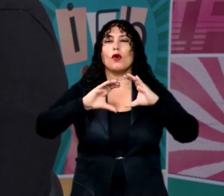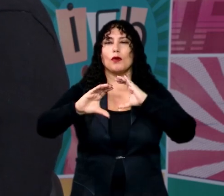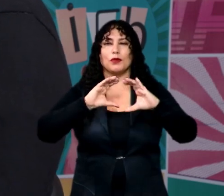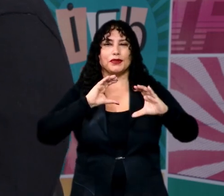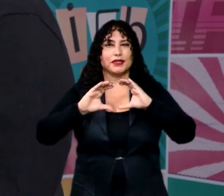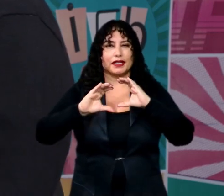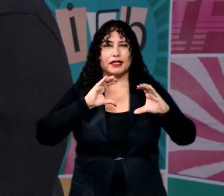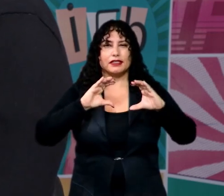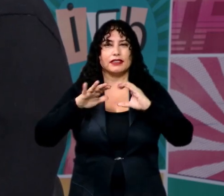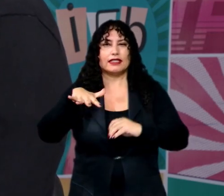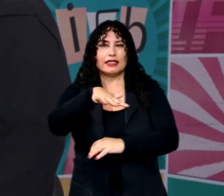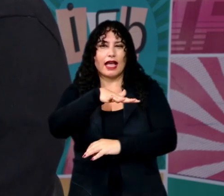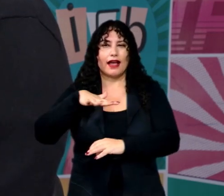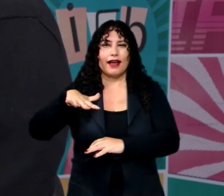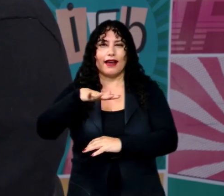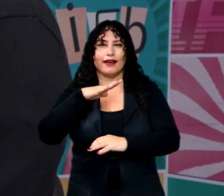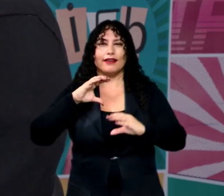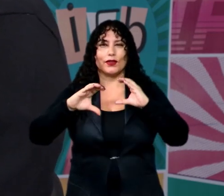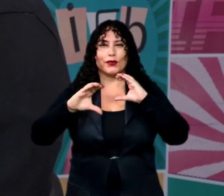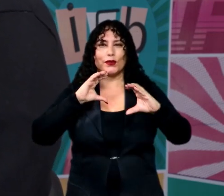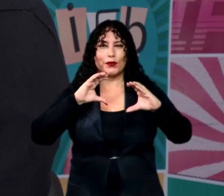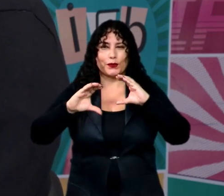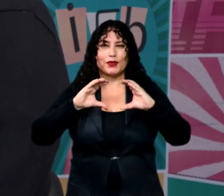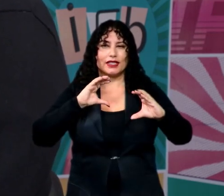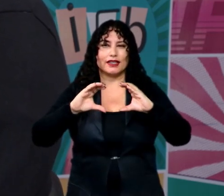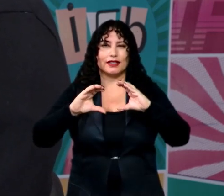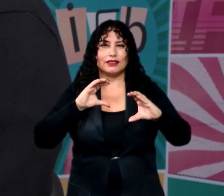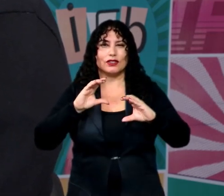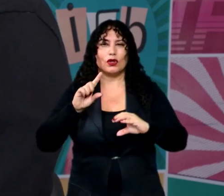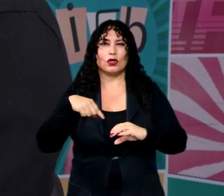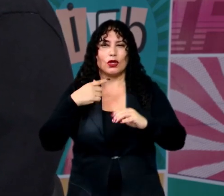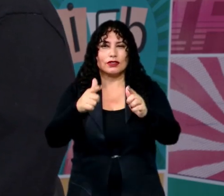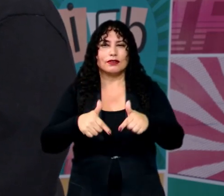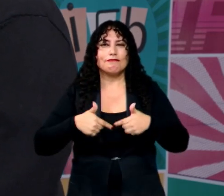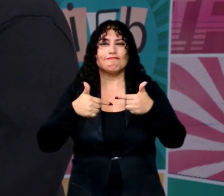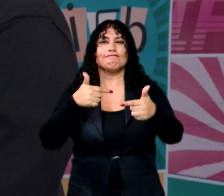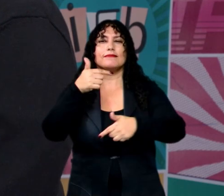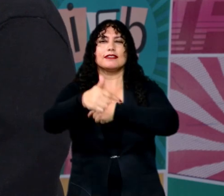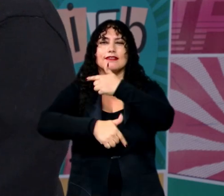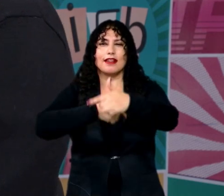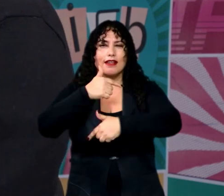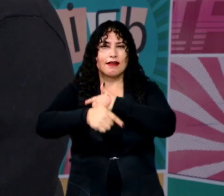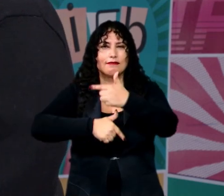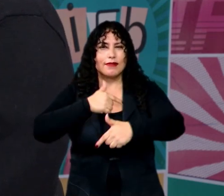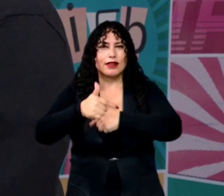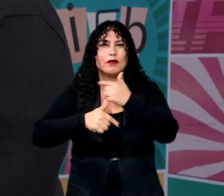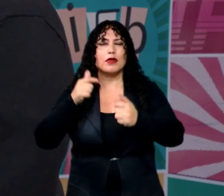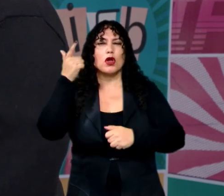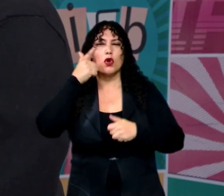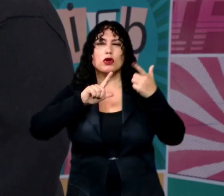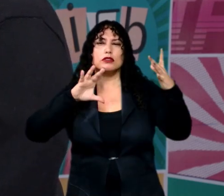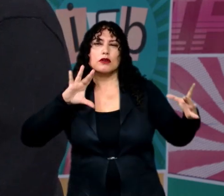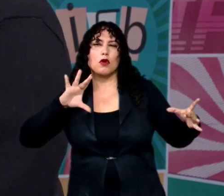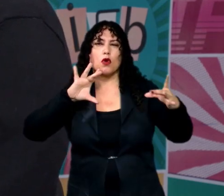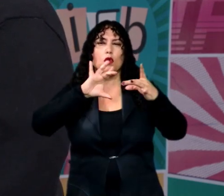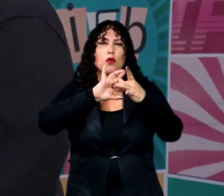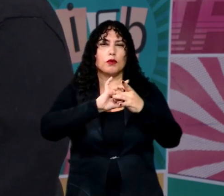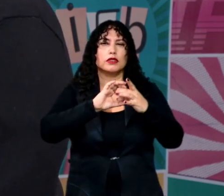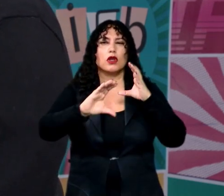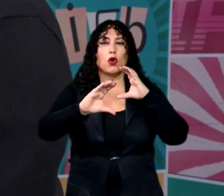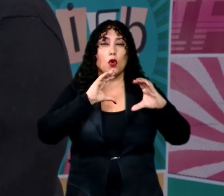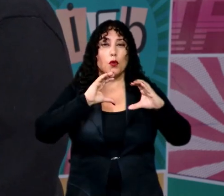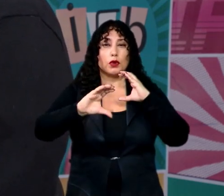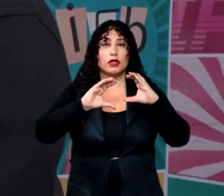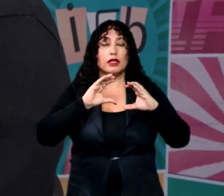comunicativa. A área da Uhum. comunicação a gente está trabalhando para conseguir uma coesão na comunicação, né?